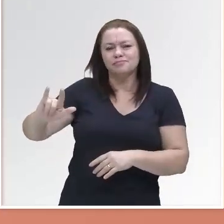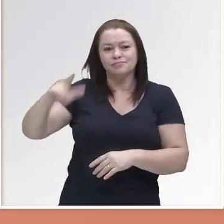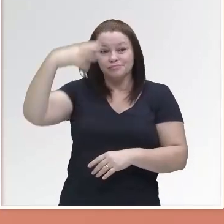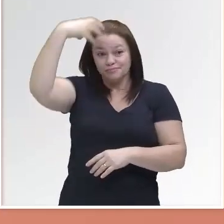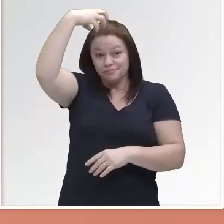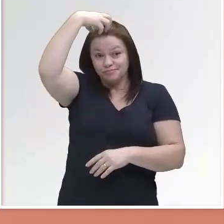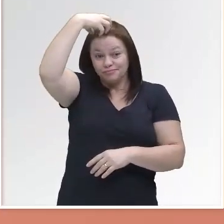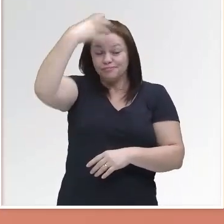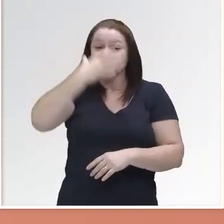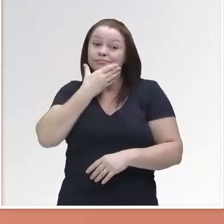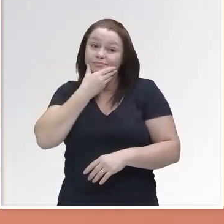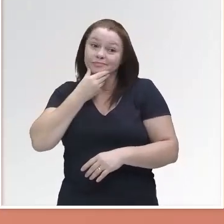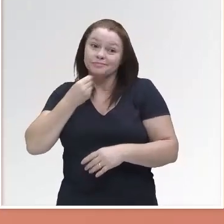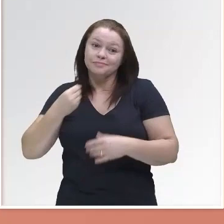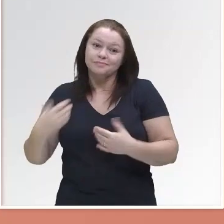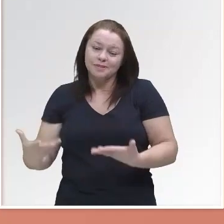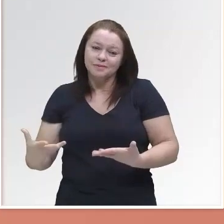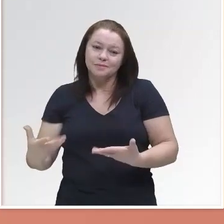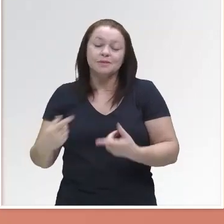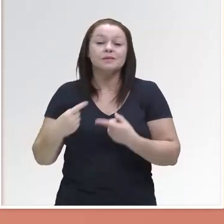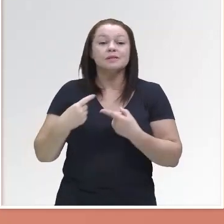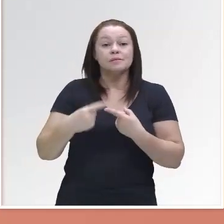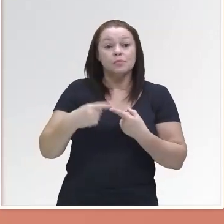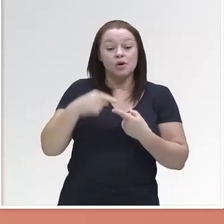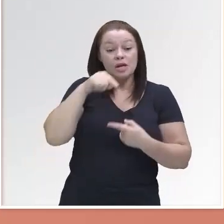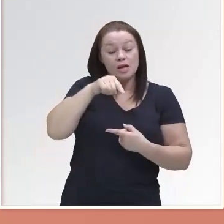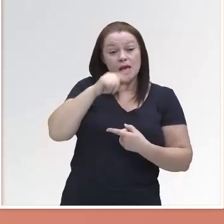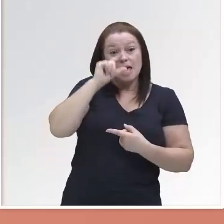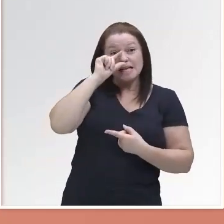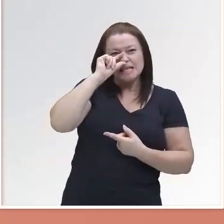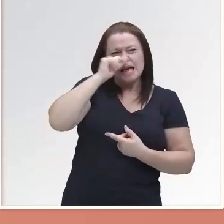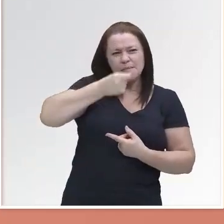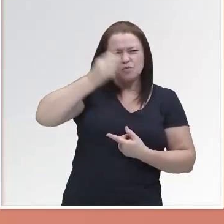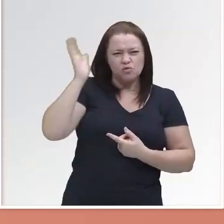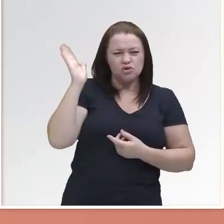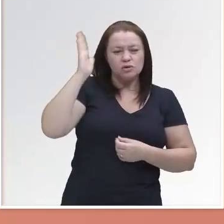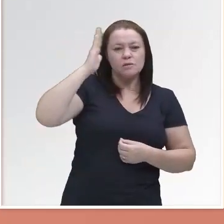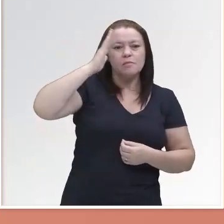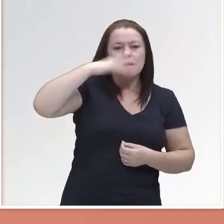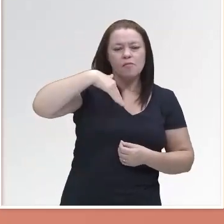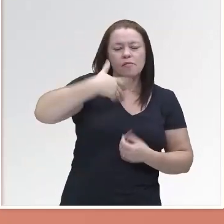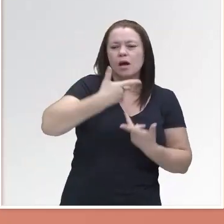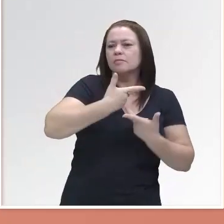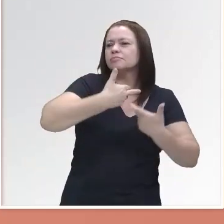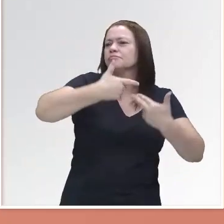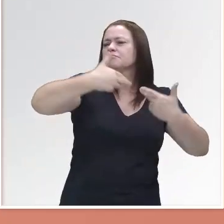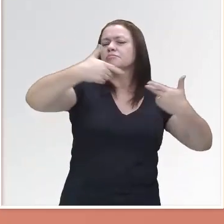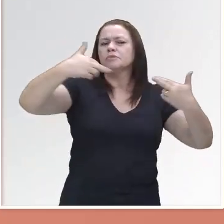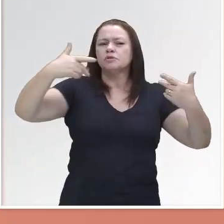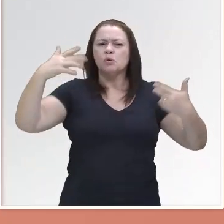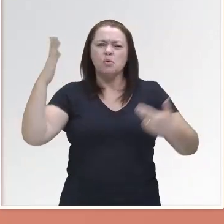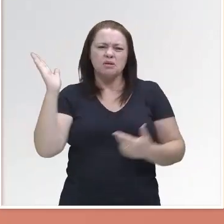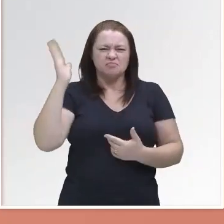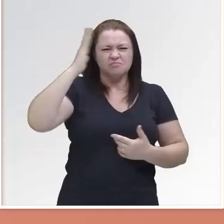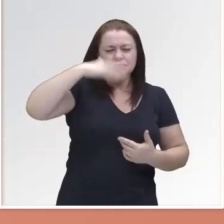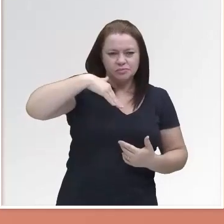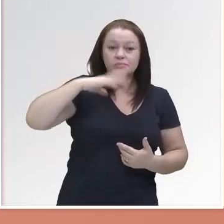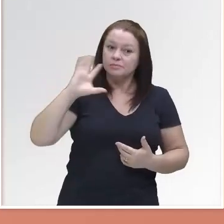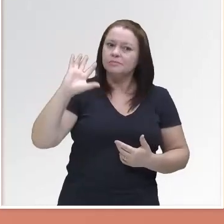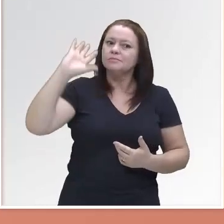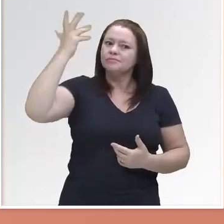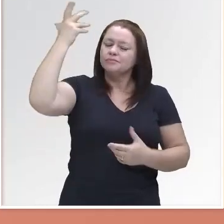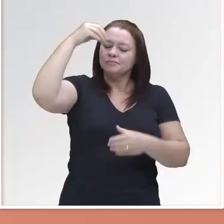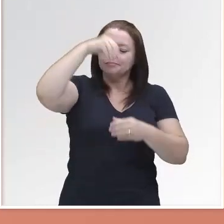combinado. Por causa dessa bruxa malvada, muitas outras coisas mais vão acontecer